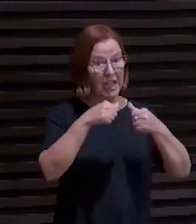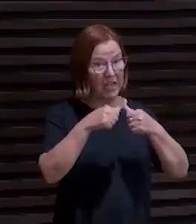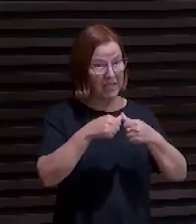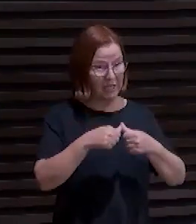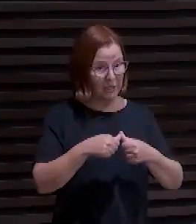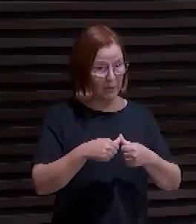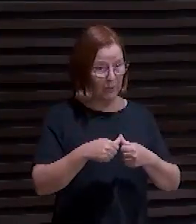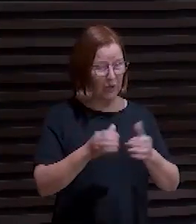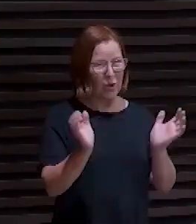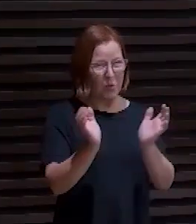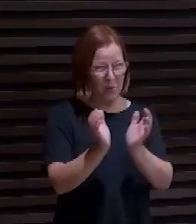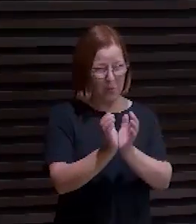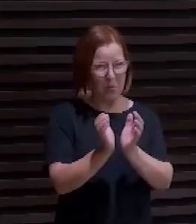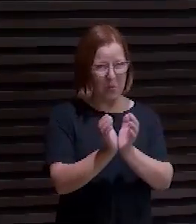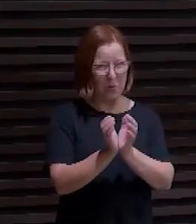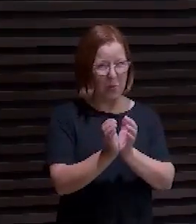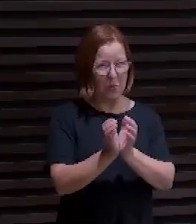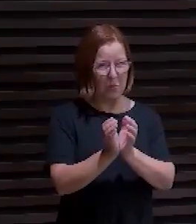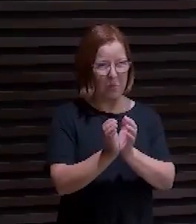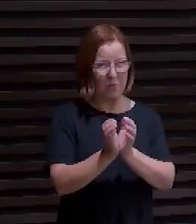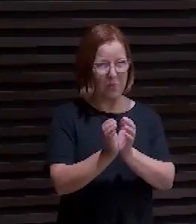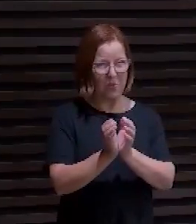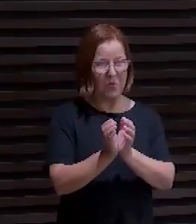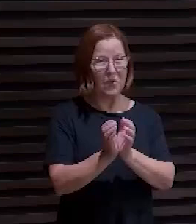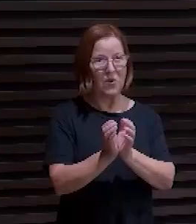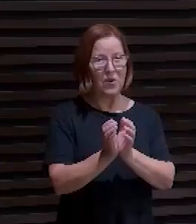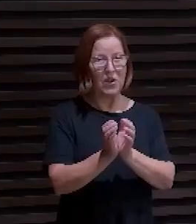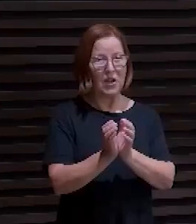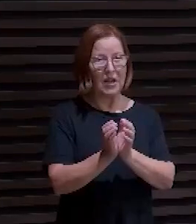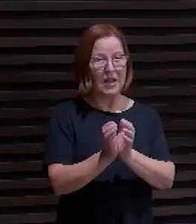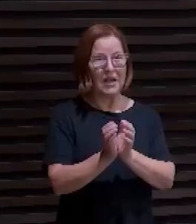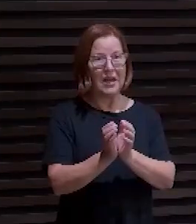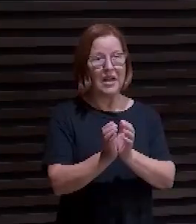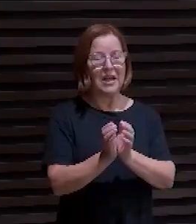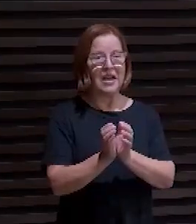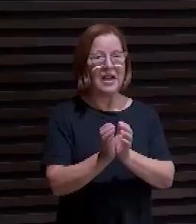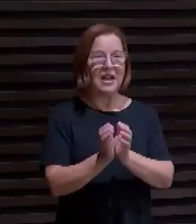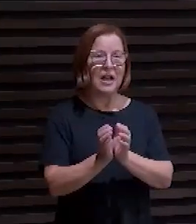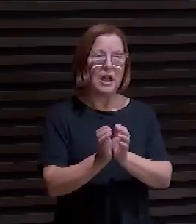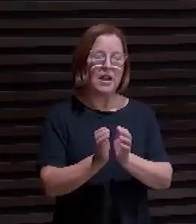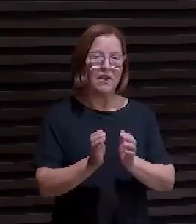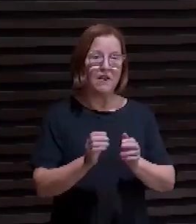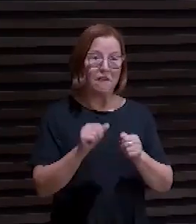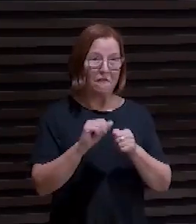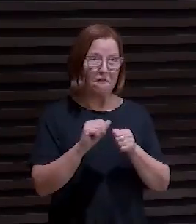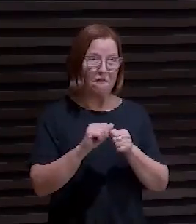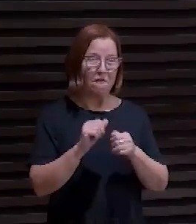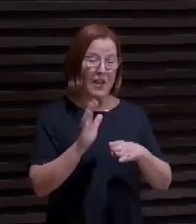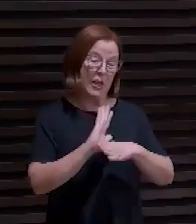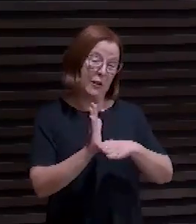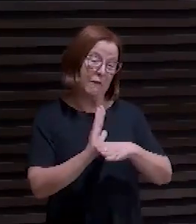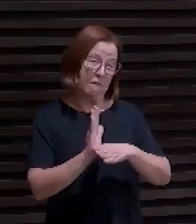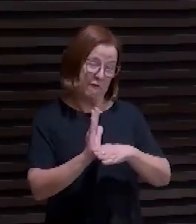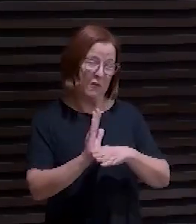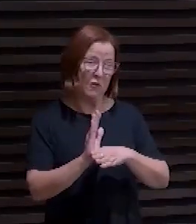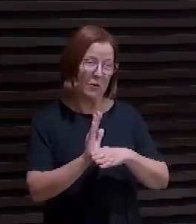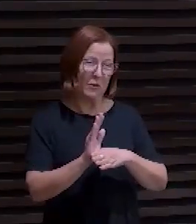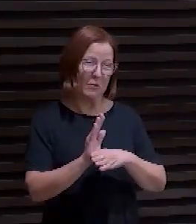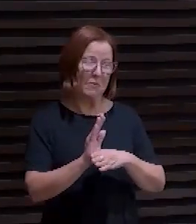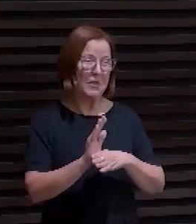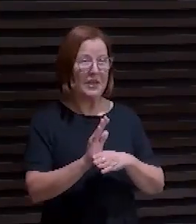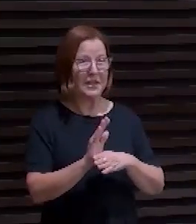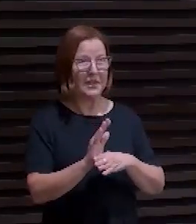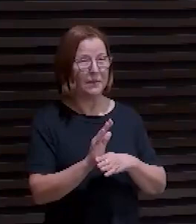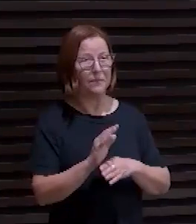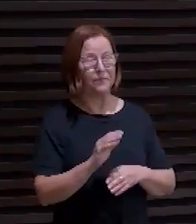turma tenta fazer nesses filmes que estão rodando por aí, das tentações de Jesus, inclusive